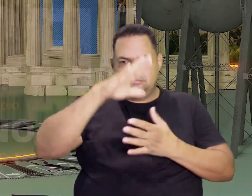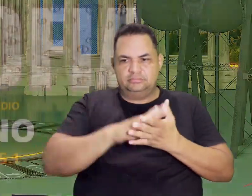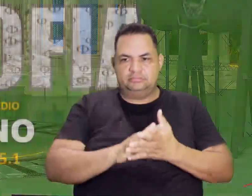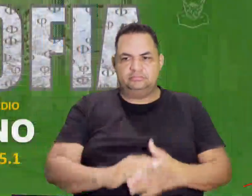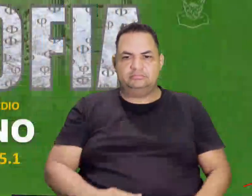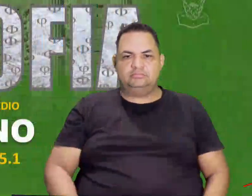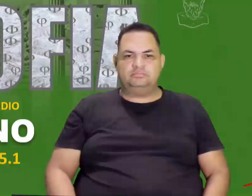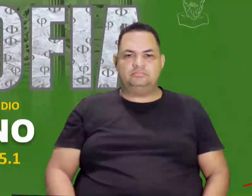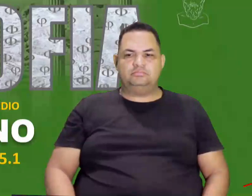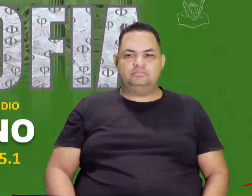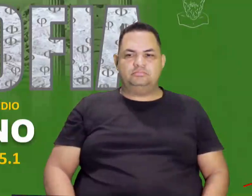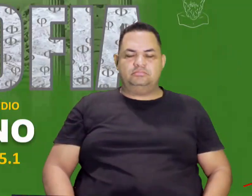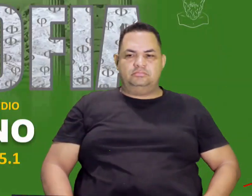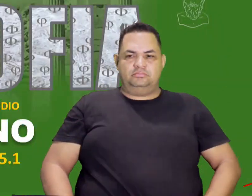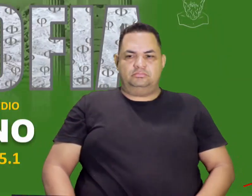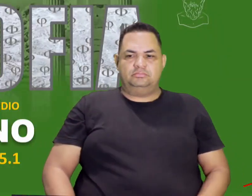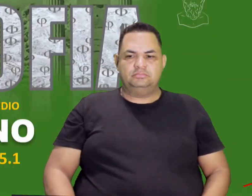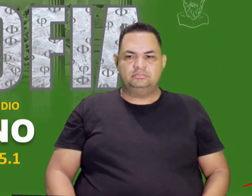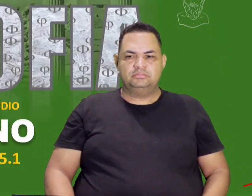olha aí.